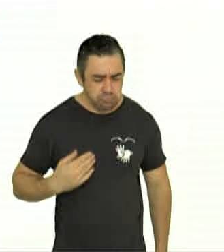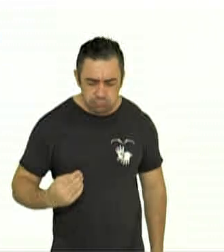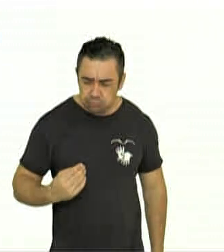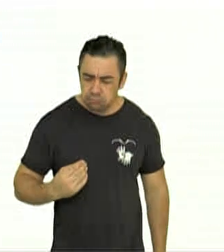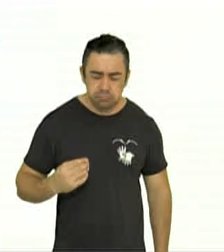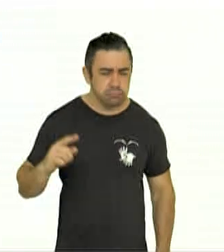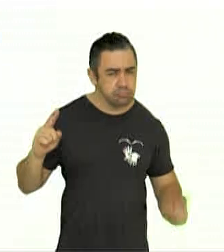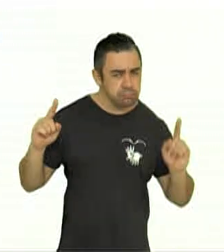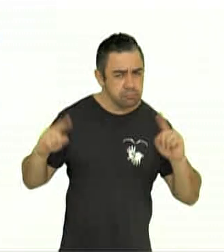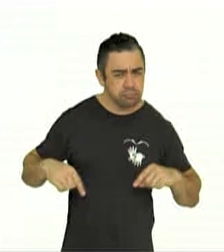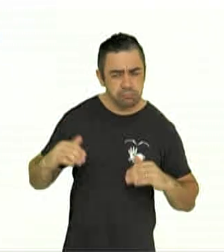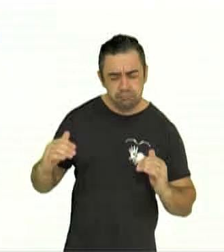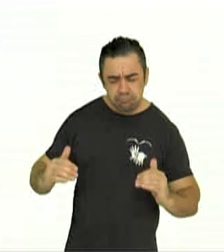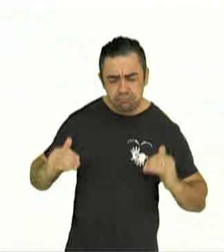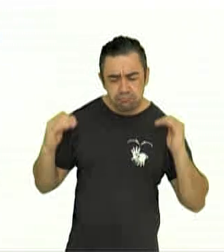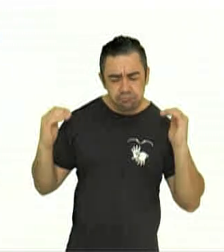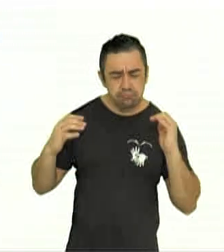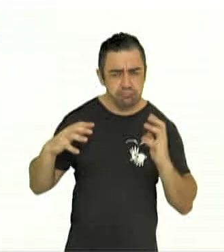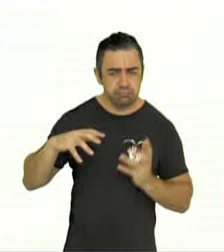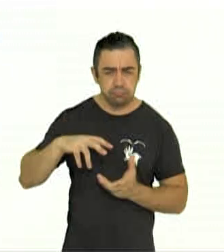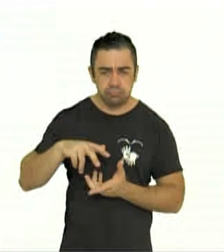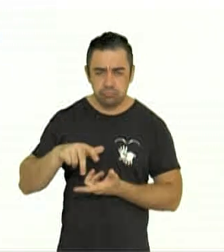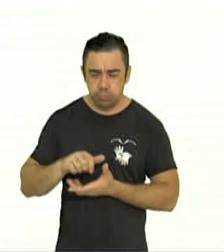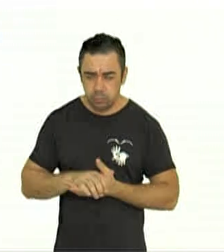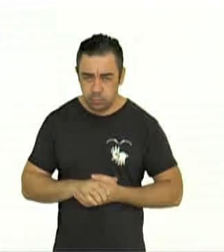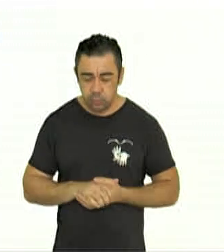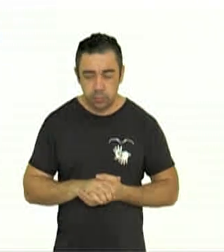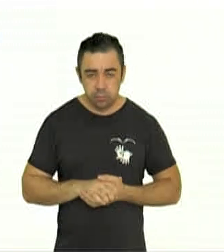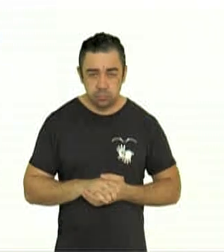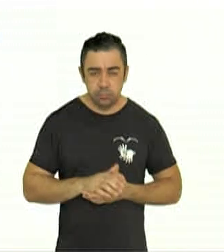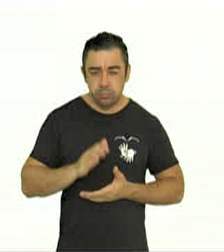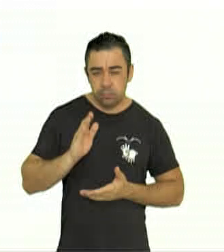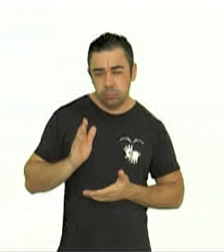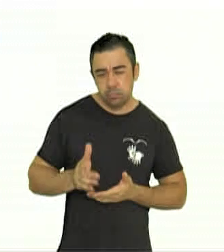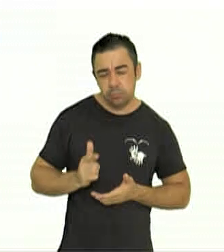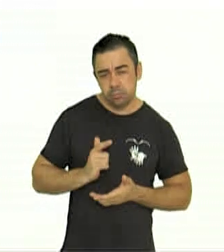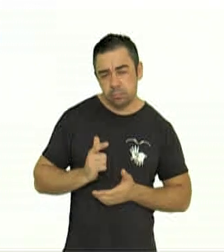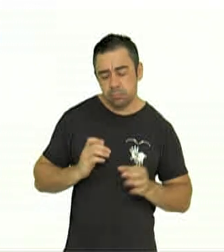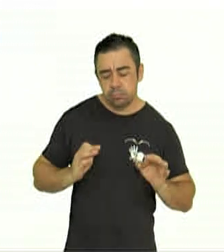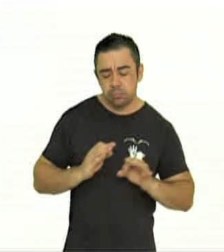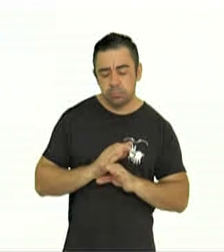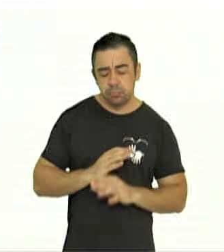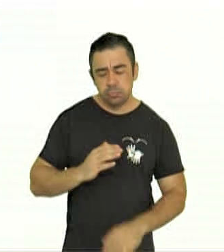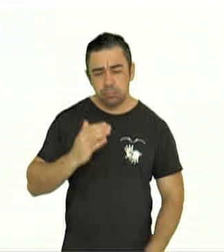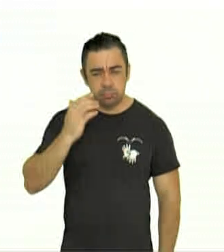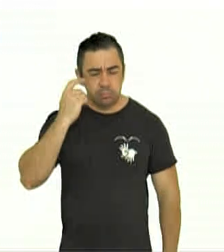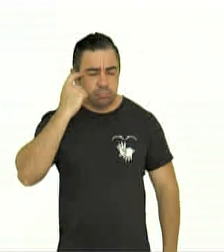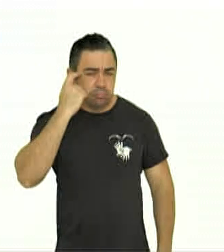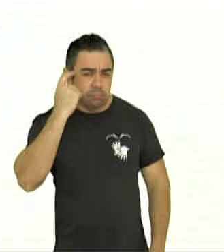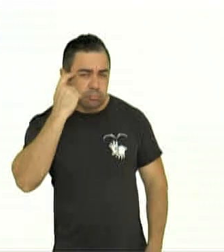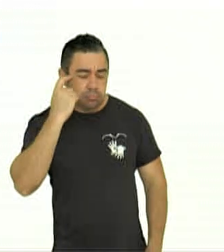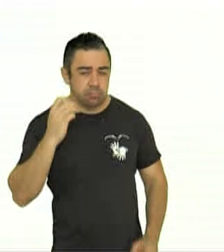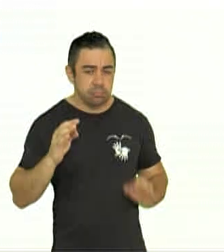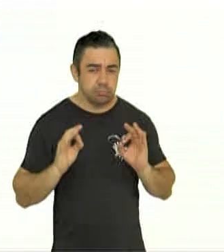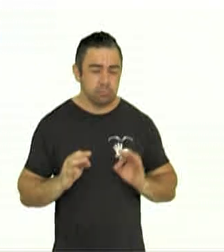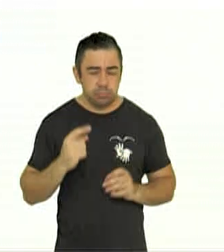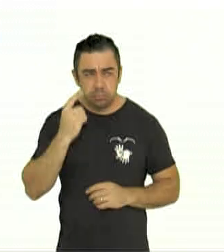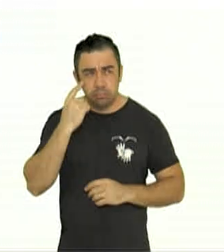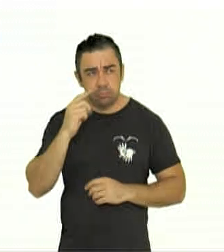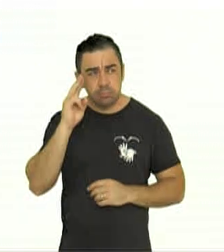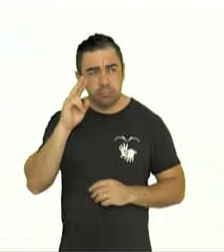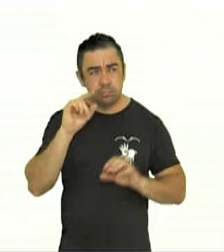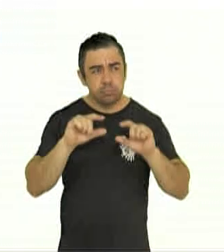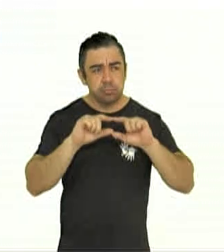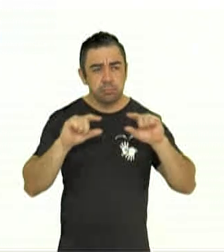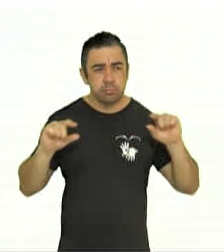sua visão de mundo. Já tem pronta para ele uma cosmogonia inteira. Lembrou de alguns dos versos de O Filho